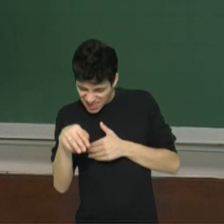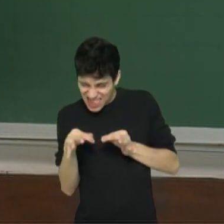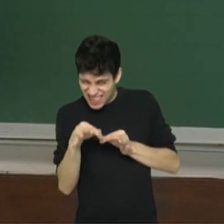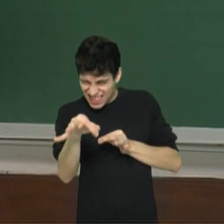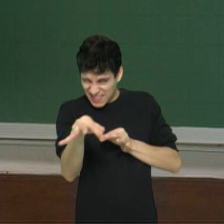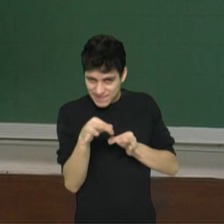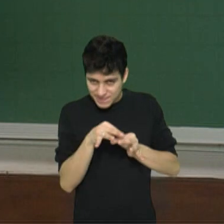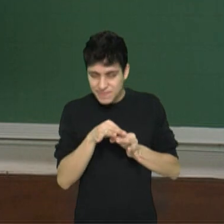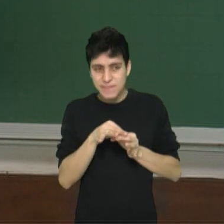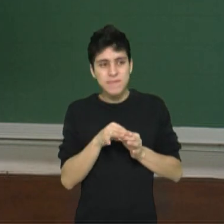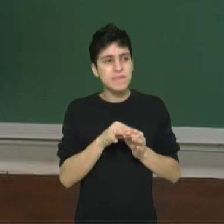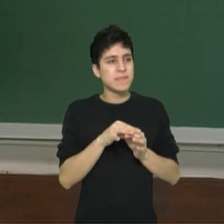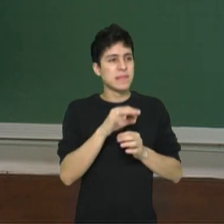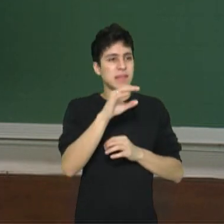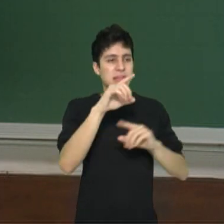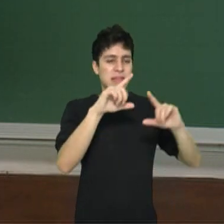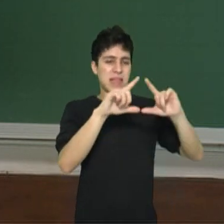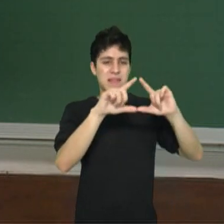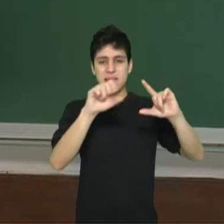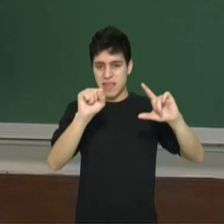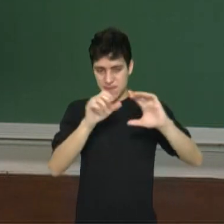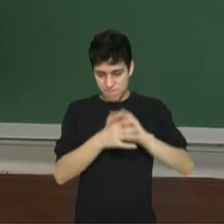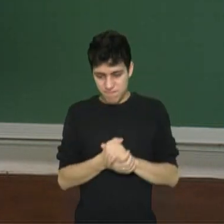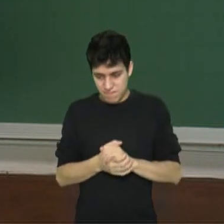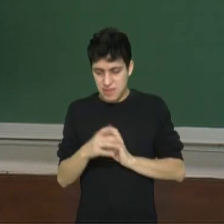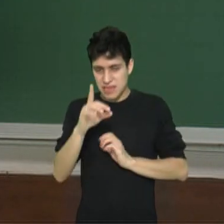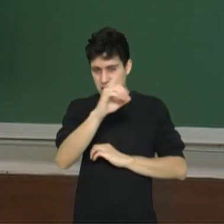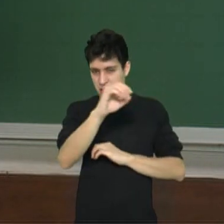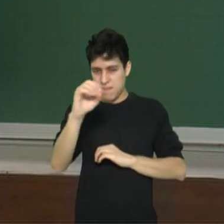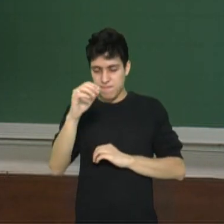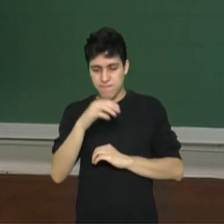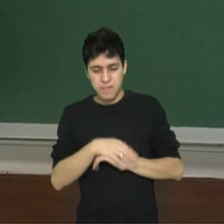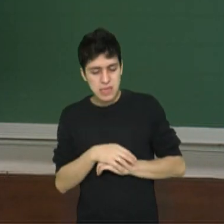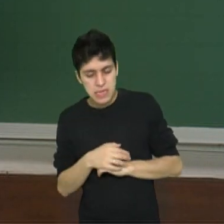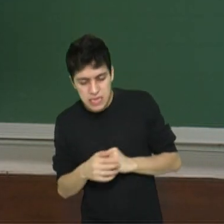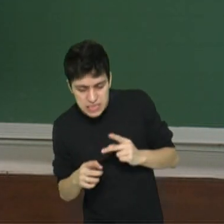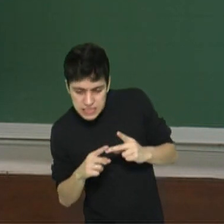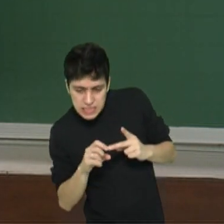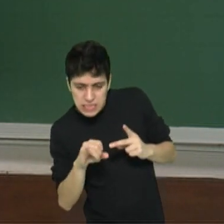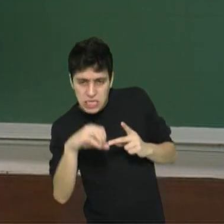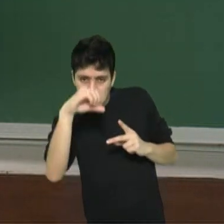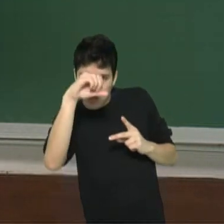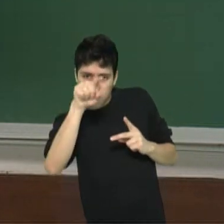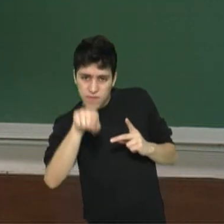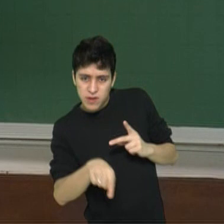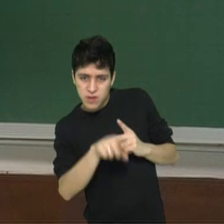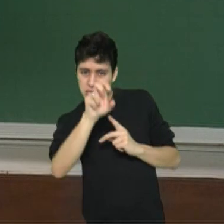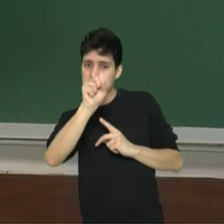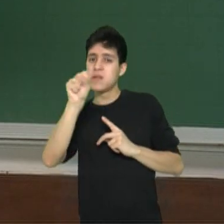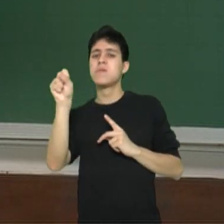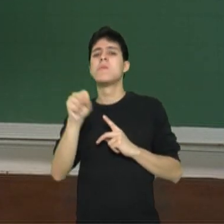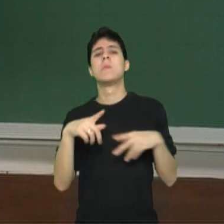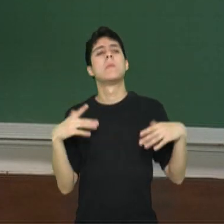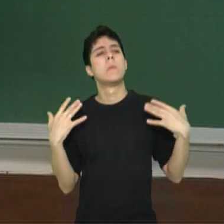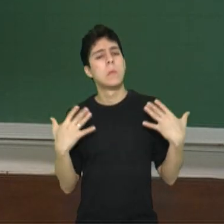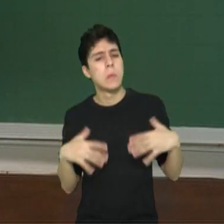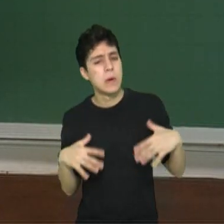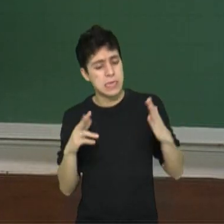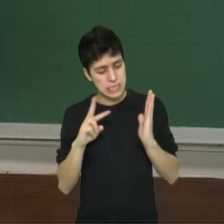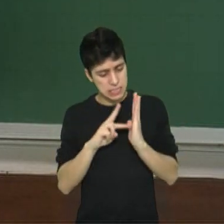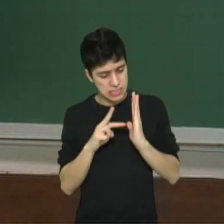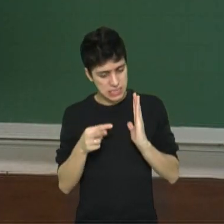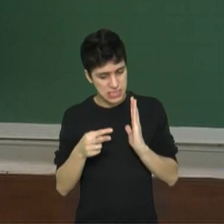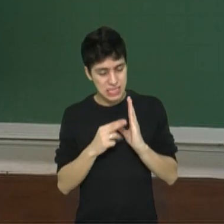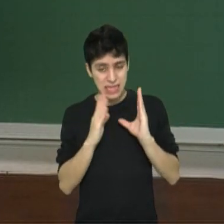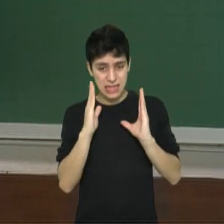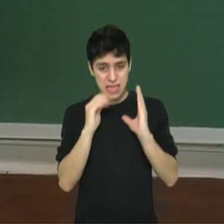o seu deslocamento, o seu delta S. Se ele percorreu em 9,58 segundos, esse é o